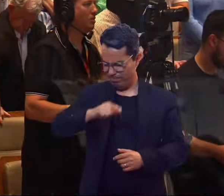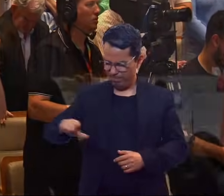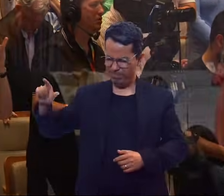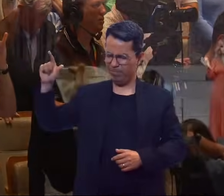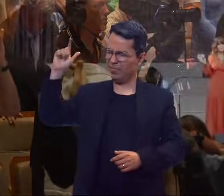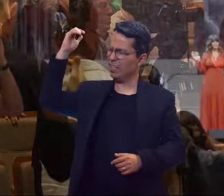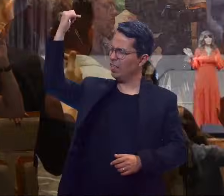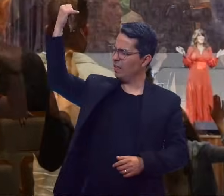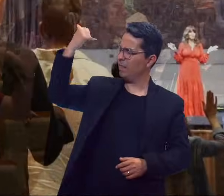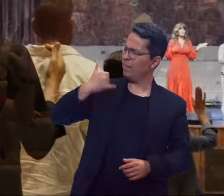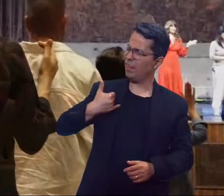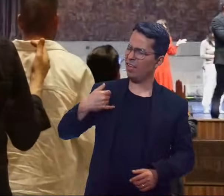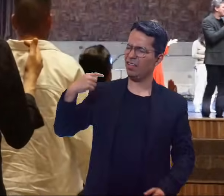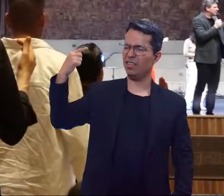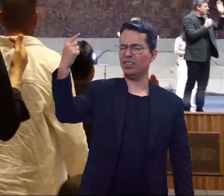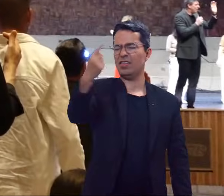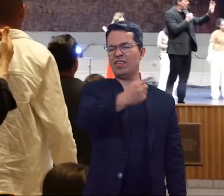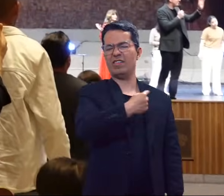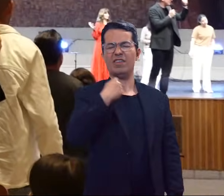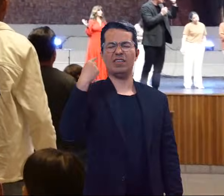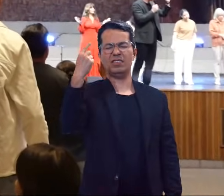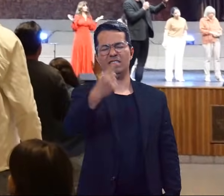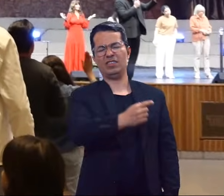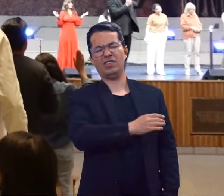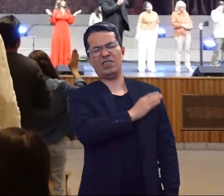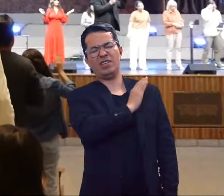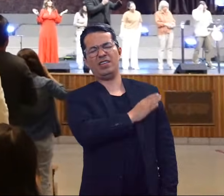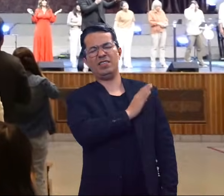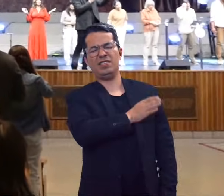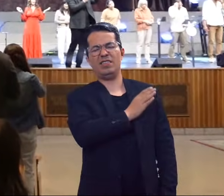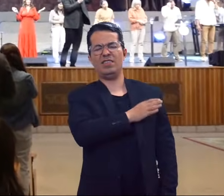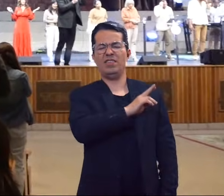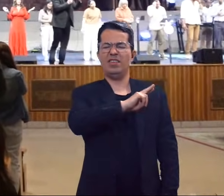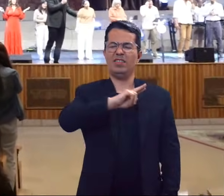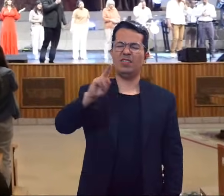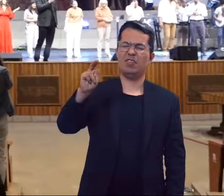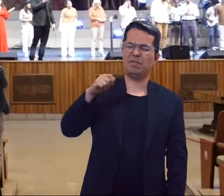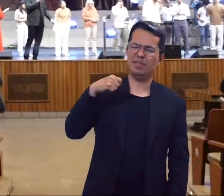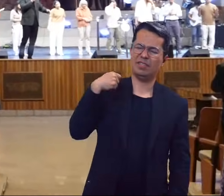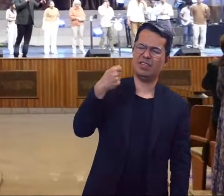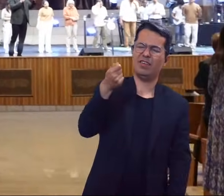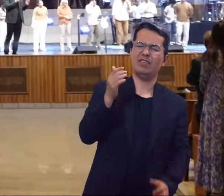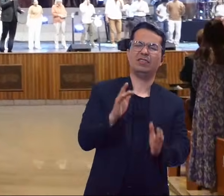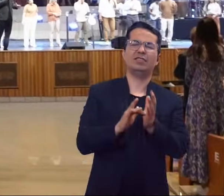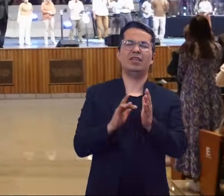aos nossos corações. É no nome de Jesus que eu oro.